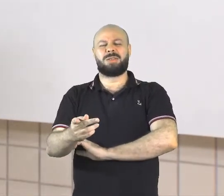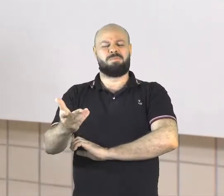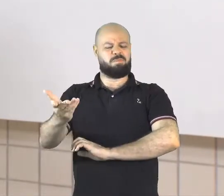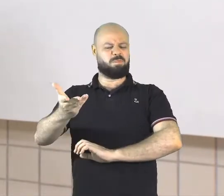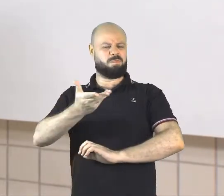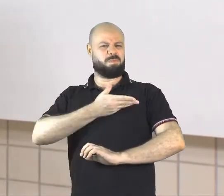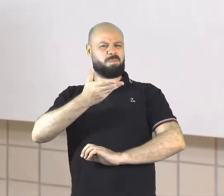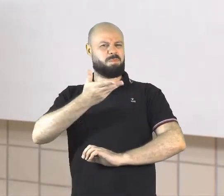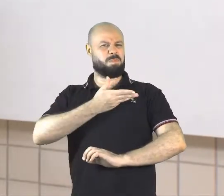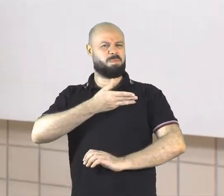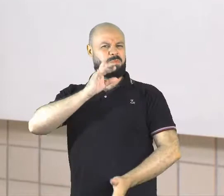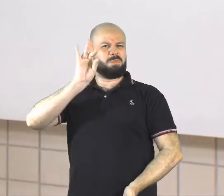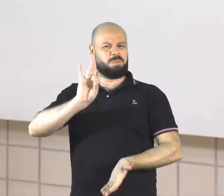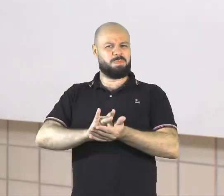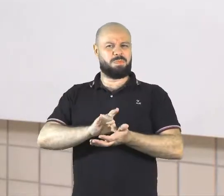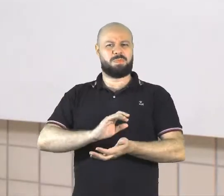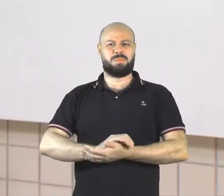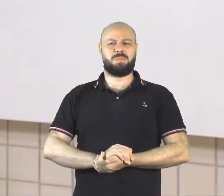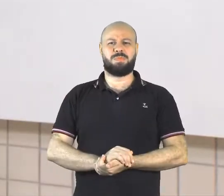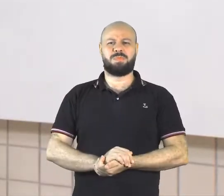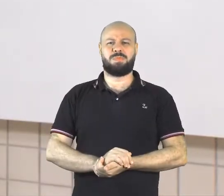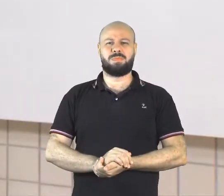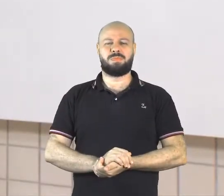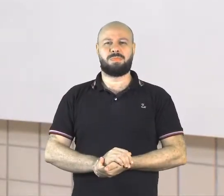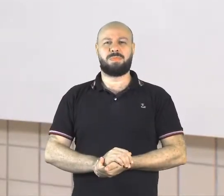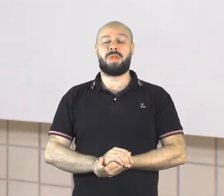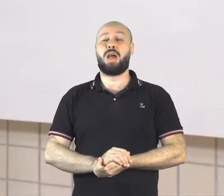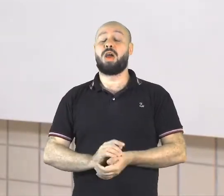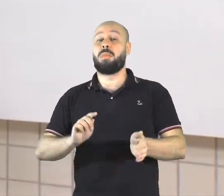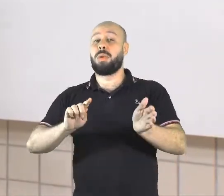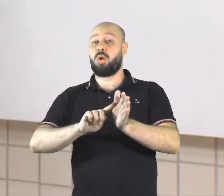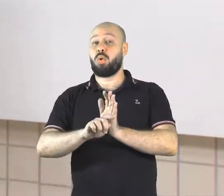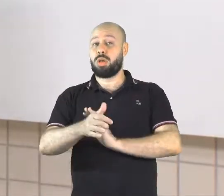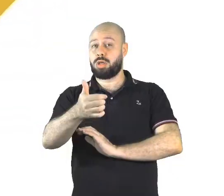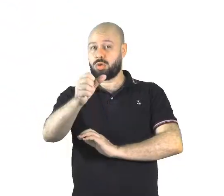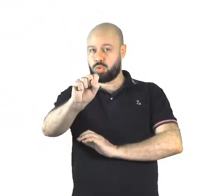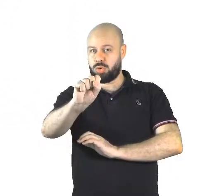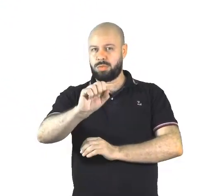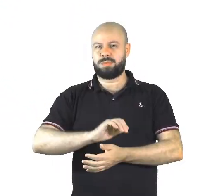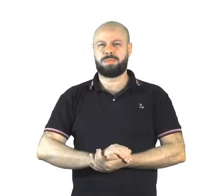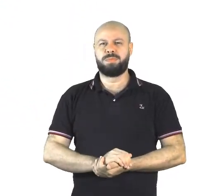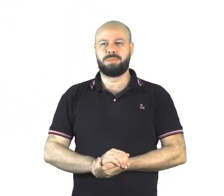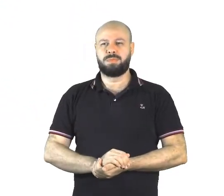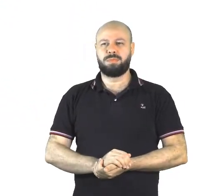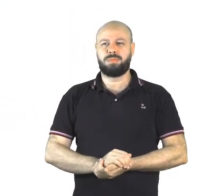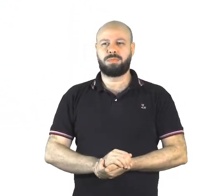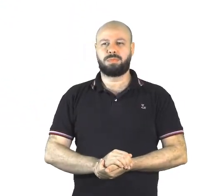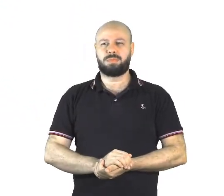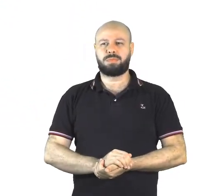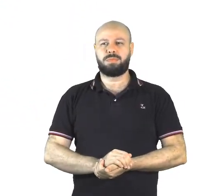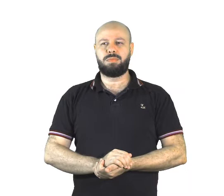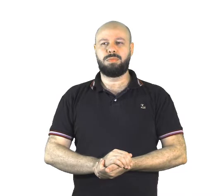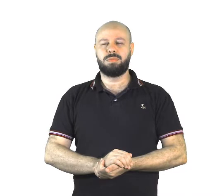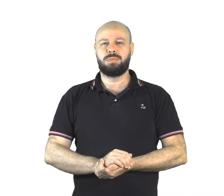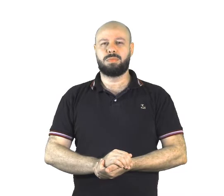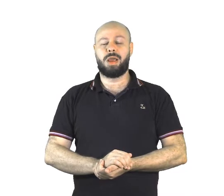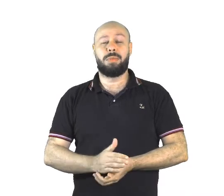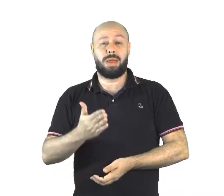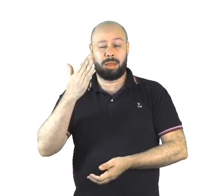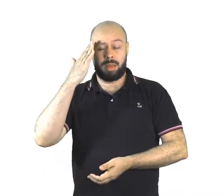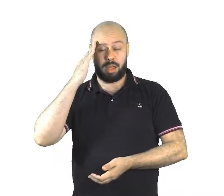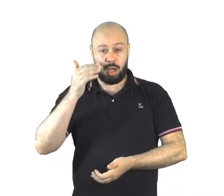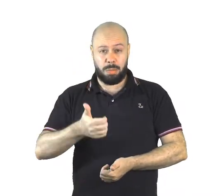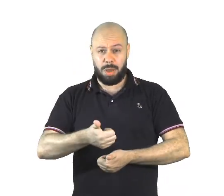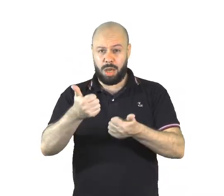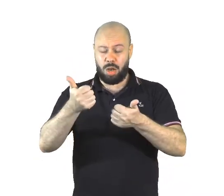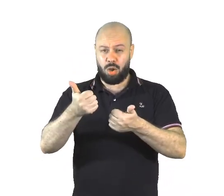grandes amigos. Nós vamos para a questão 18, onde ela fala o seguinte: para entender melhor o